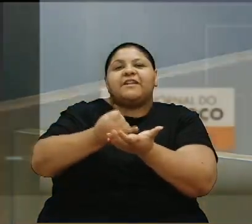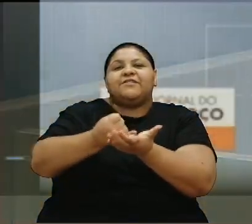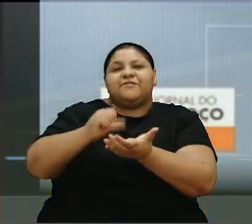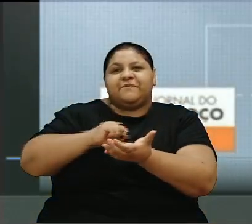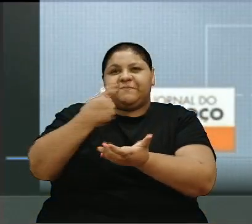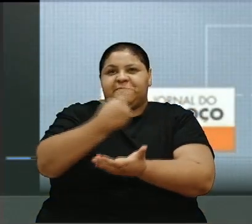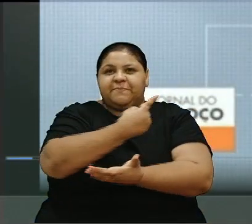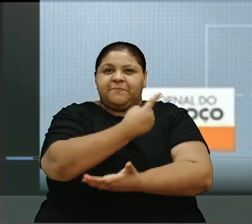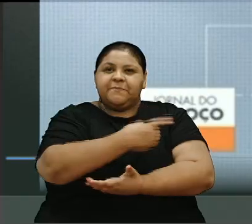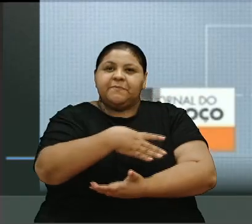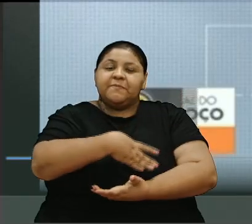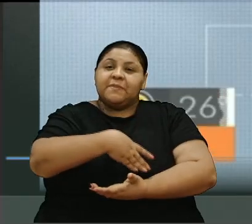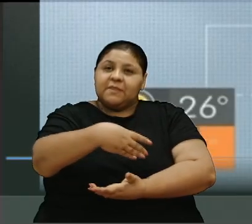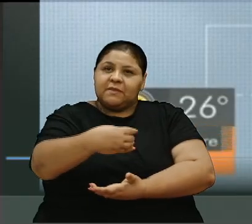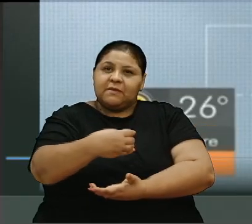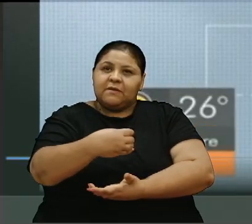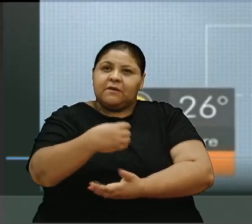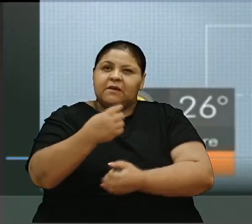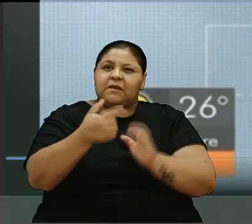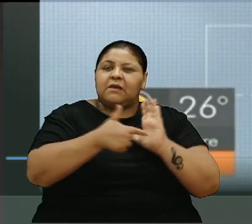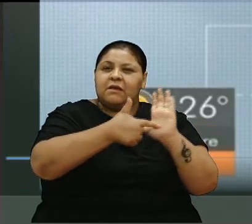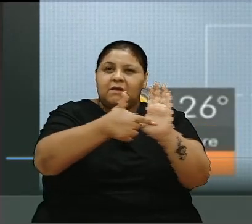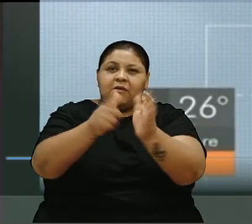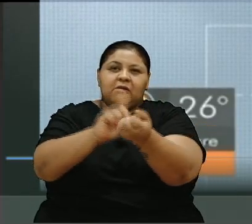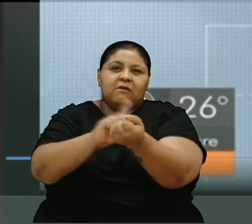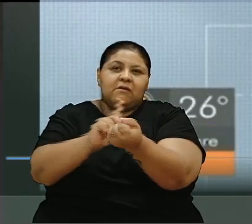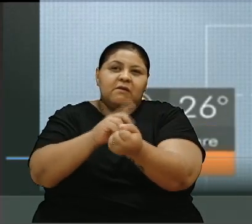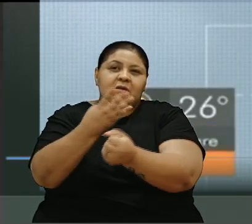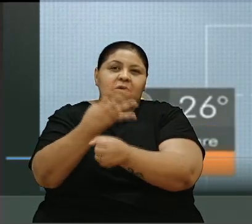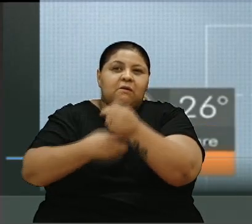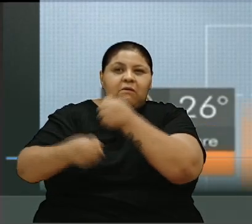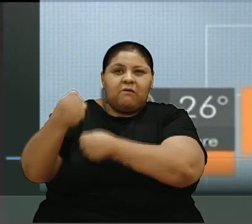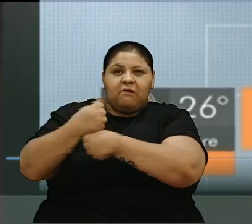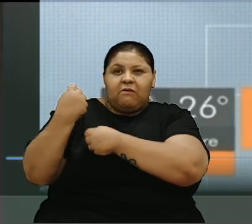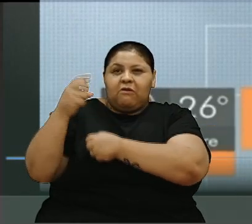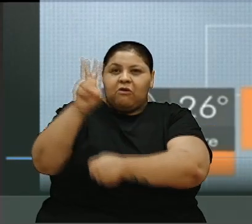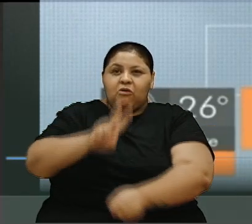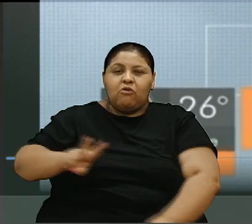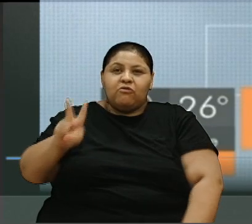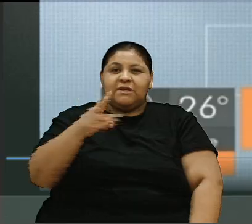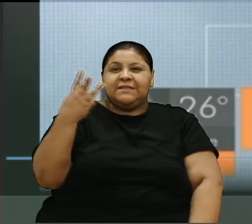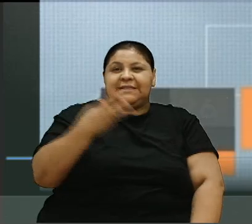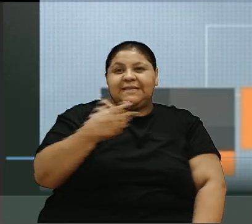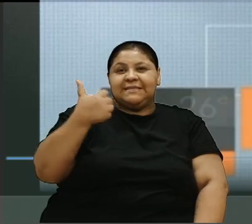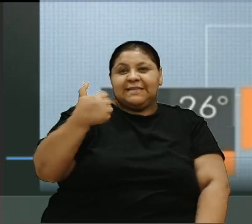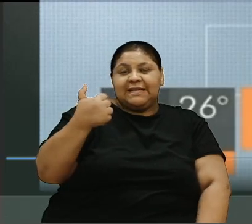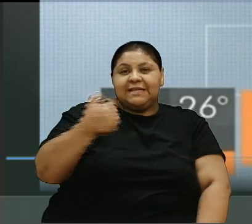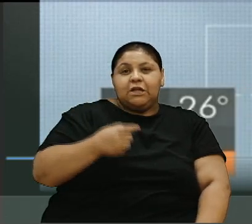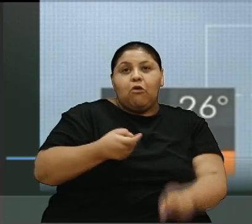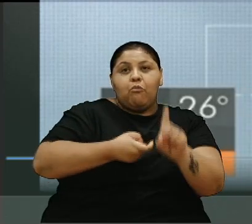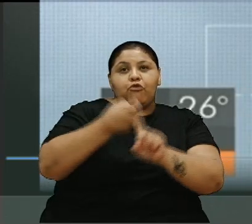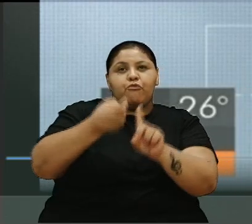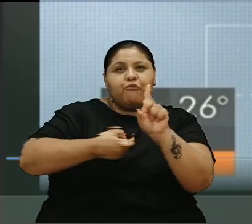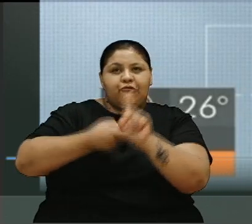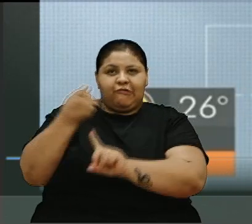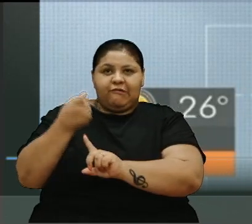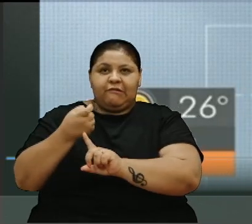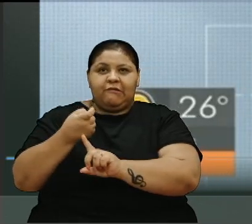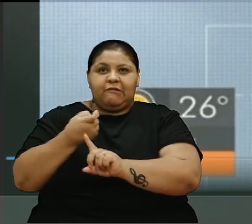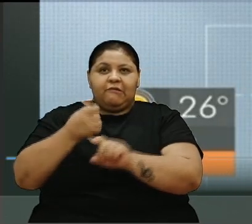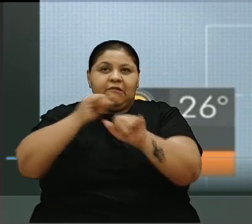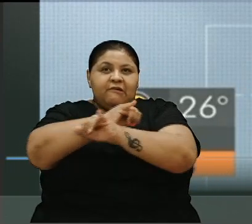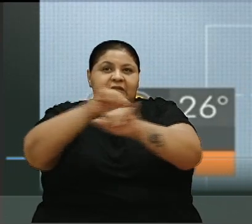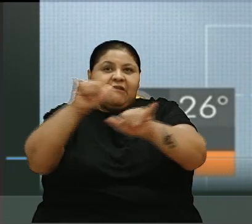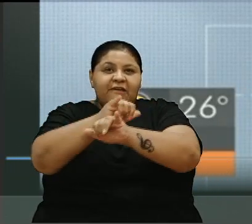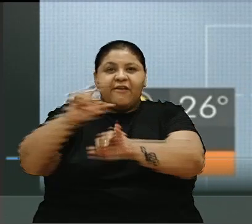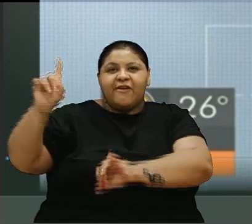filho da Neuza foi diagnosticado com diabetes há 4 anos e usa 3 canetas de insulina por mês. Foi compartilhando a